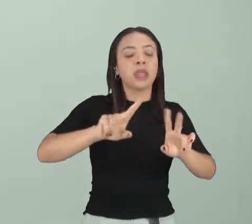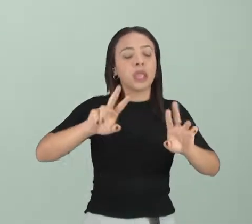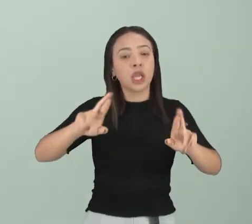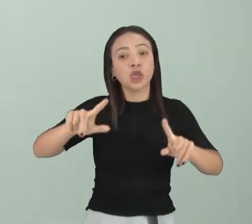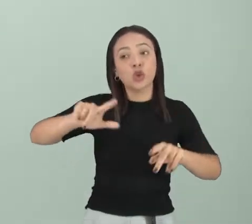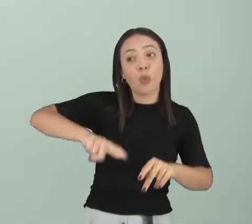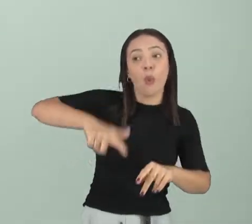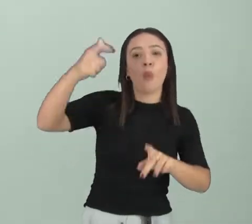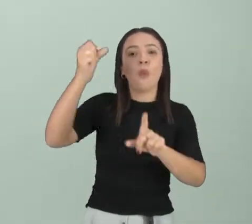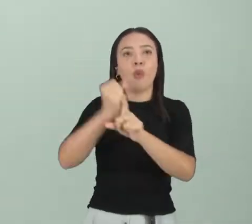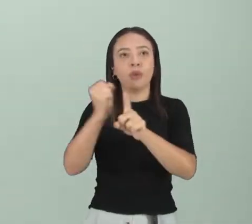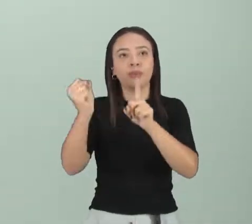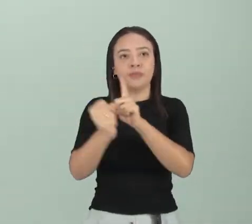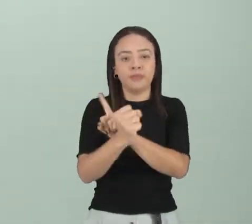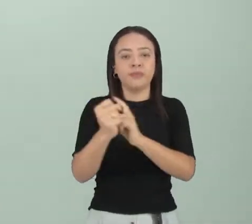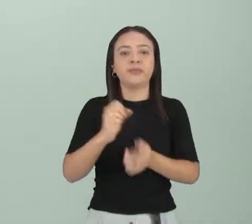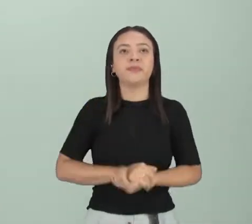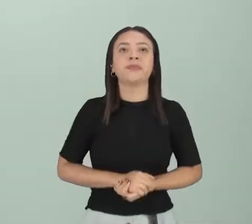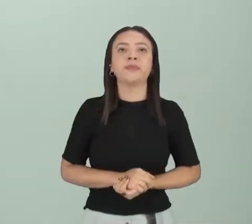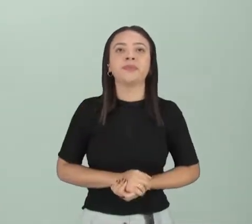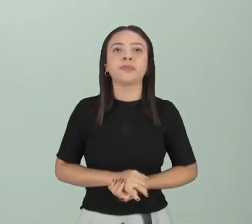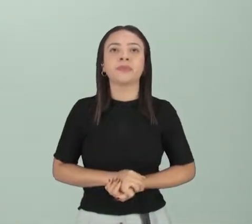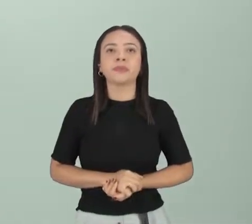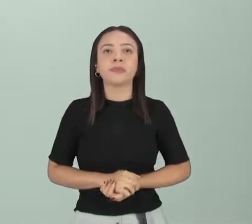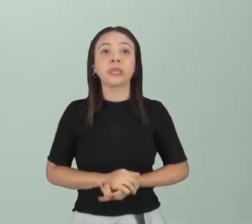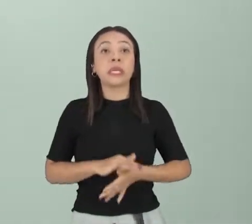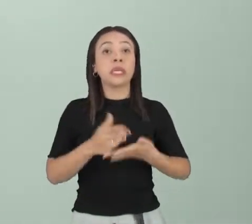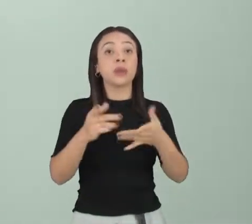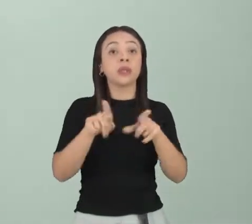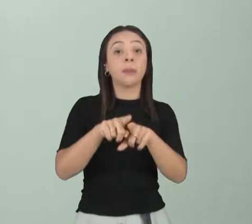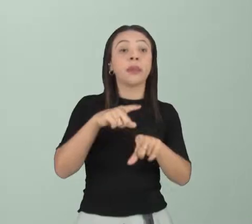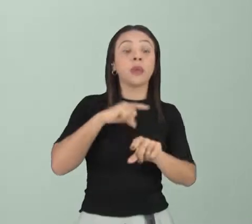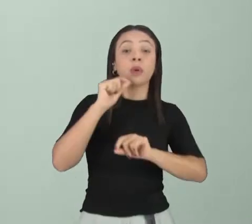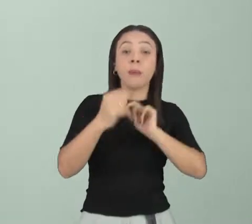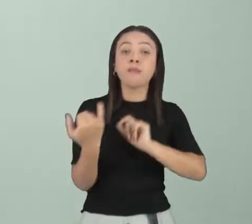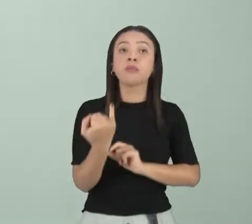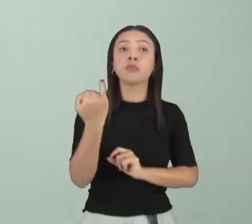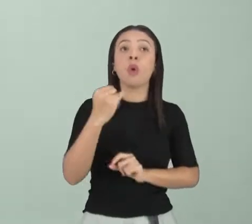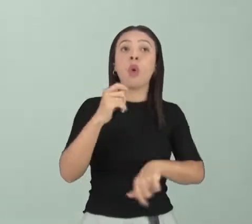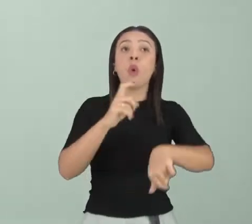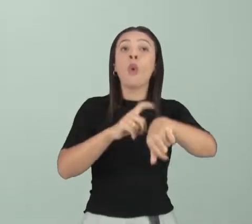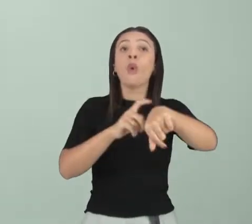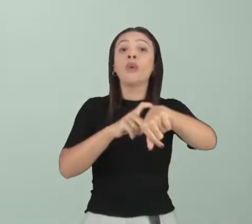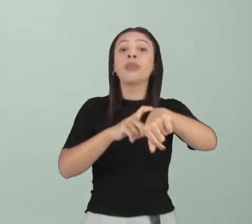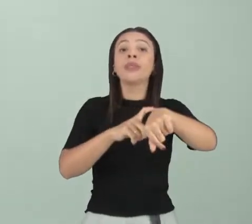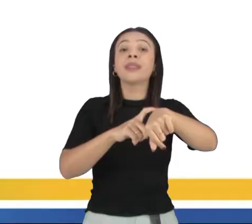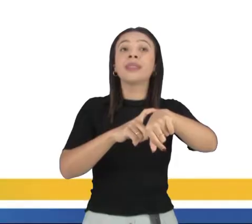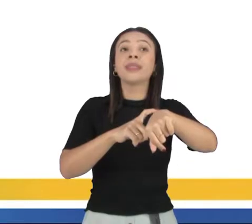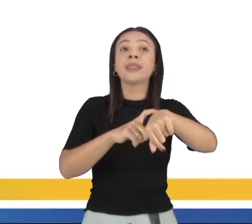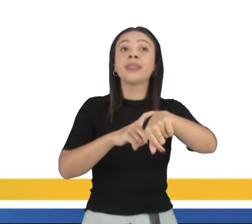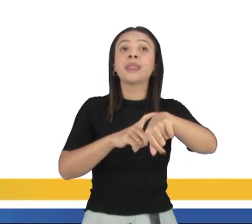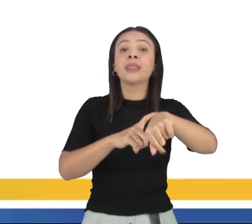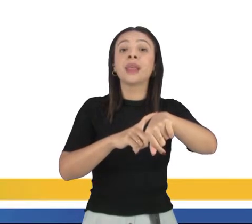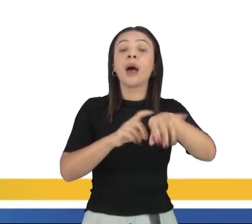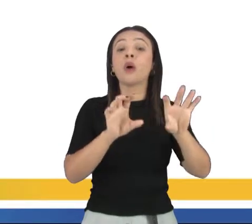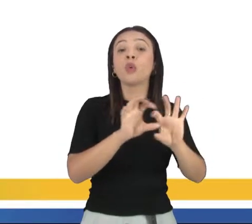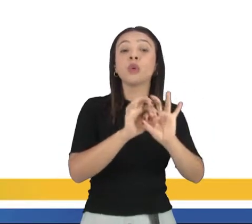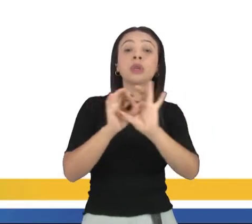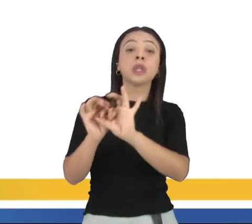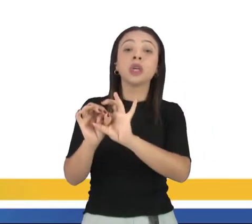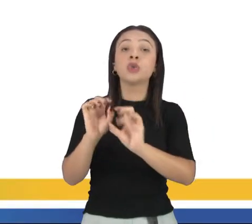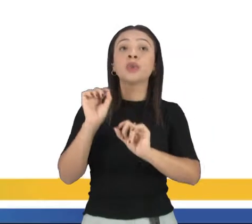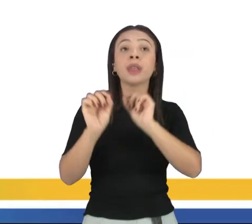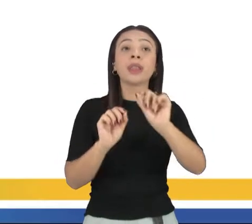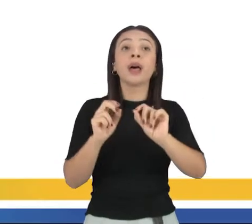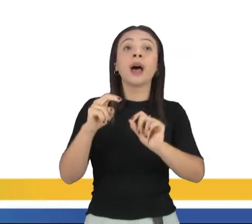diferenciar de um a outra ok pessoal e a gente tem uma coisa muito importante que é o tempo né dentro da